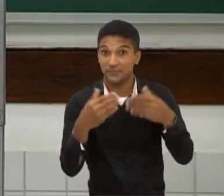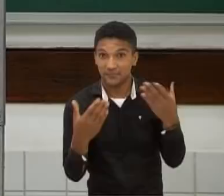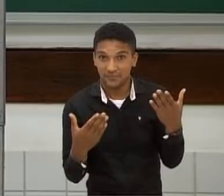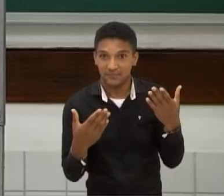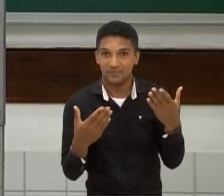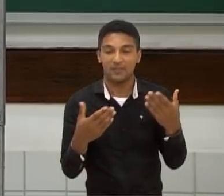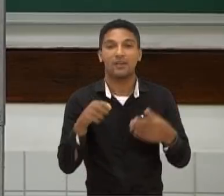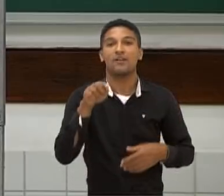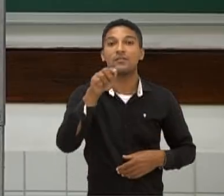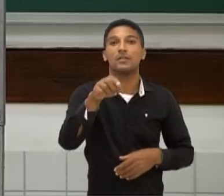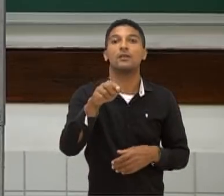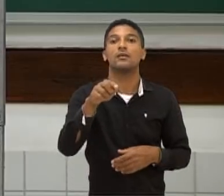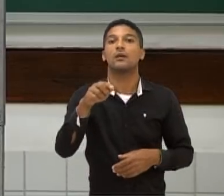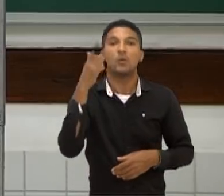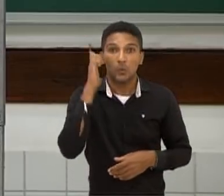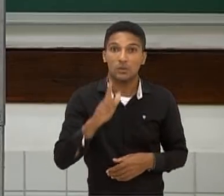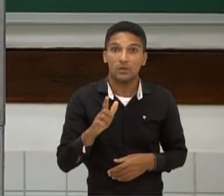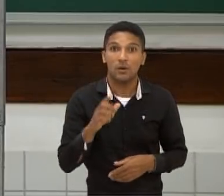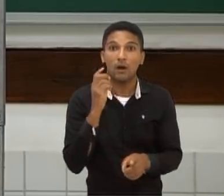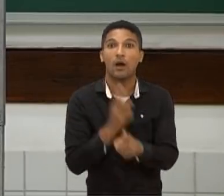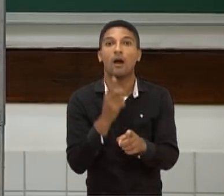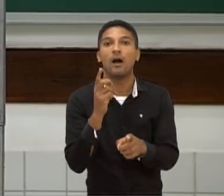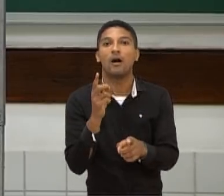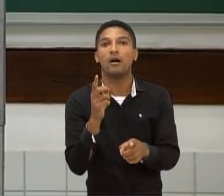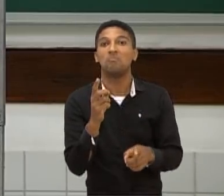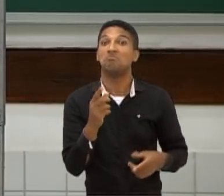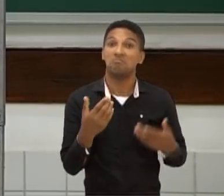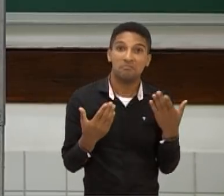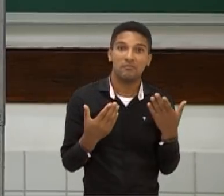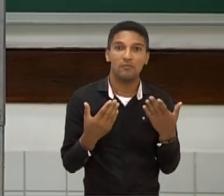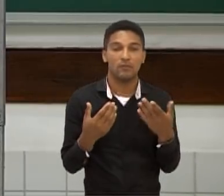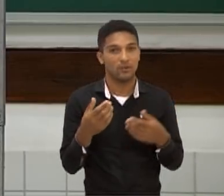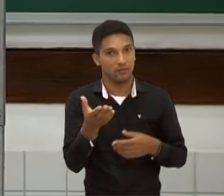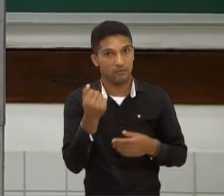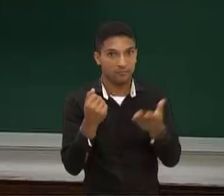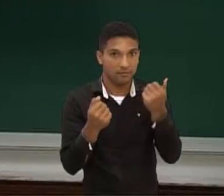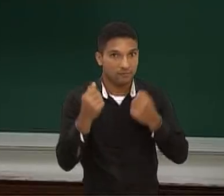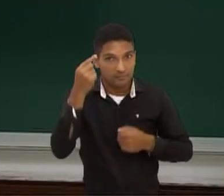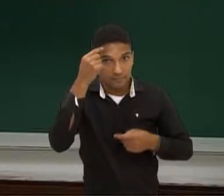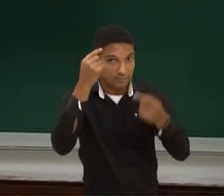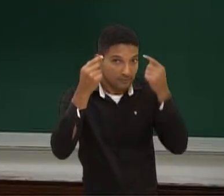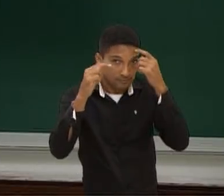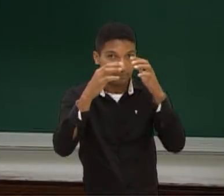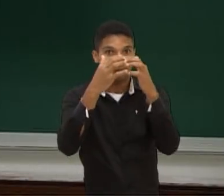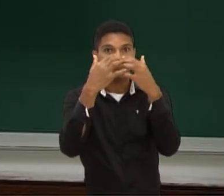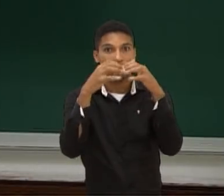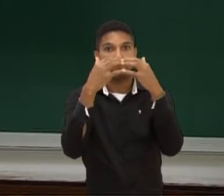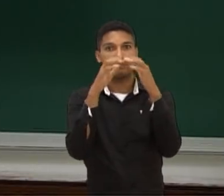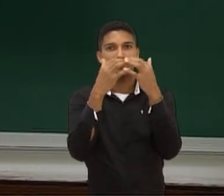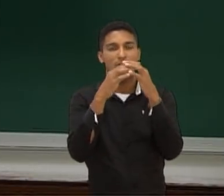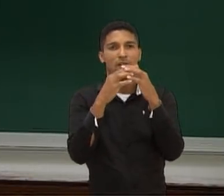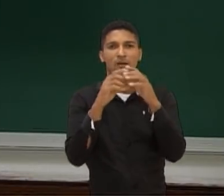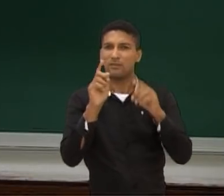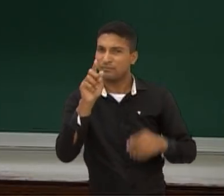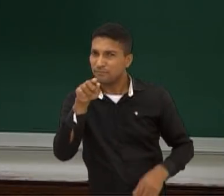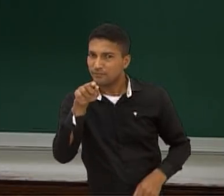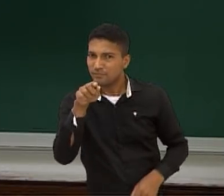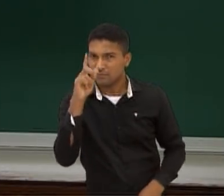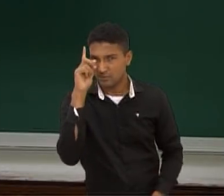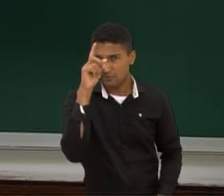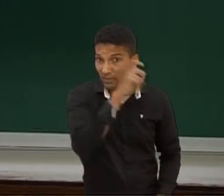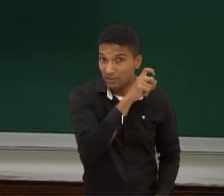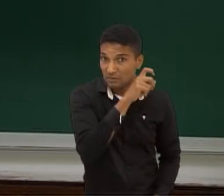E aí, o que vocês encontraram? Vamos refletir um pouquinho aqui sobre elas? Então, será que foi difícil essa ou